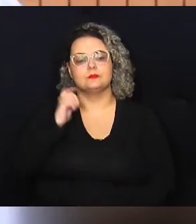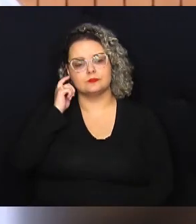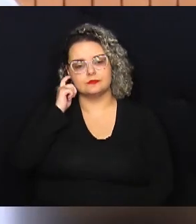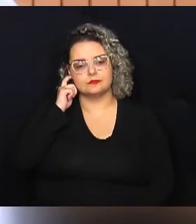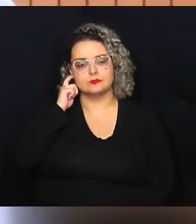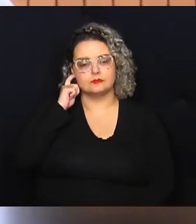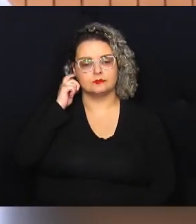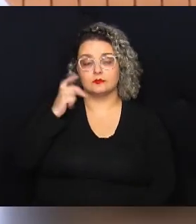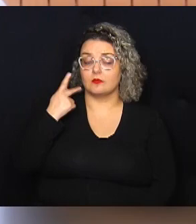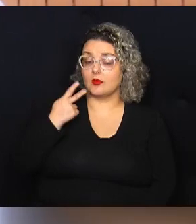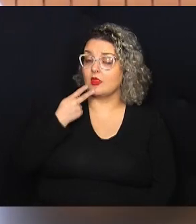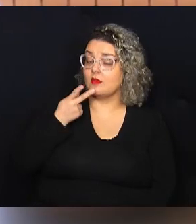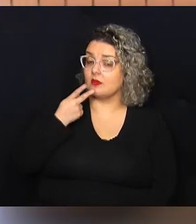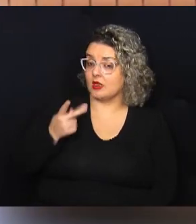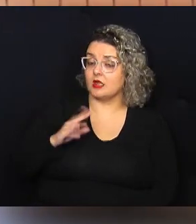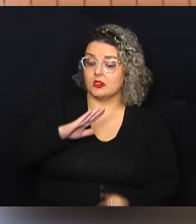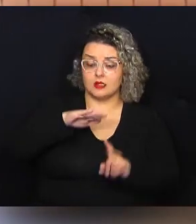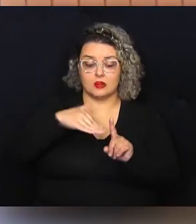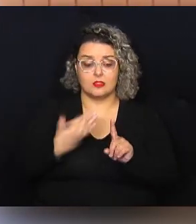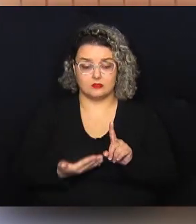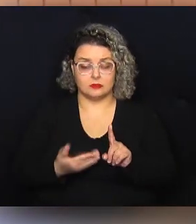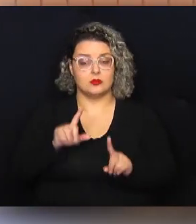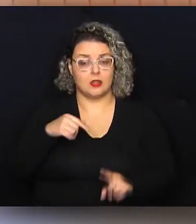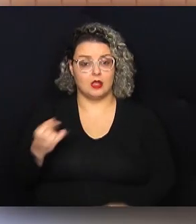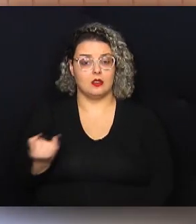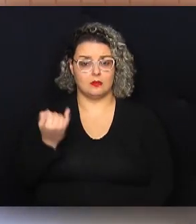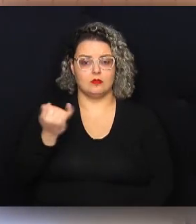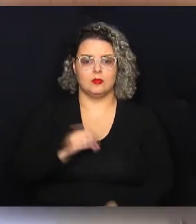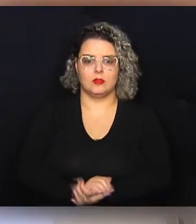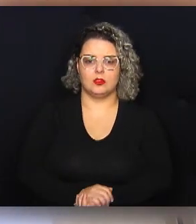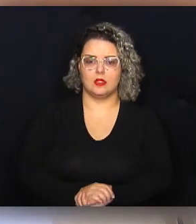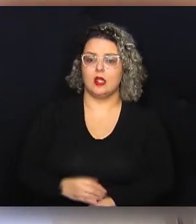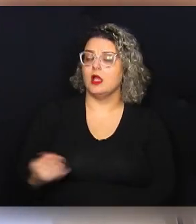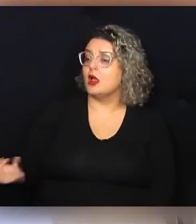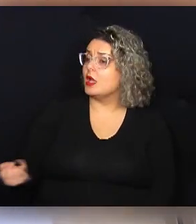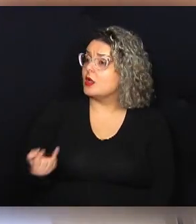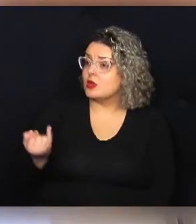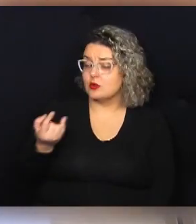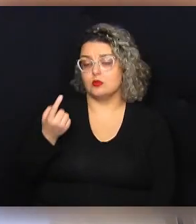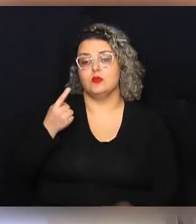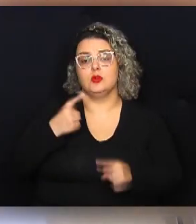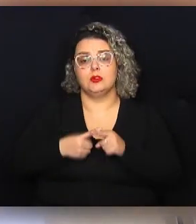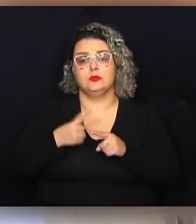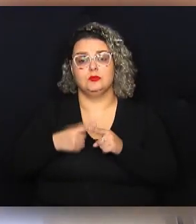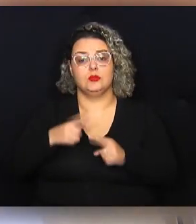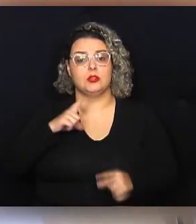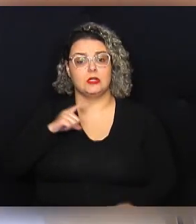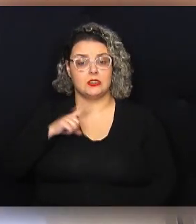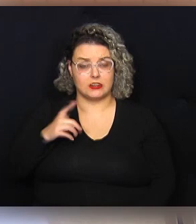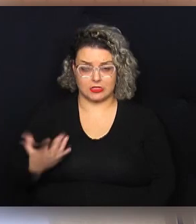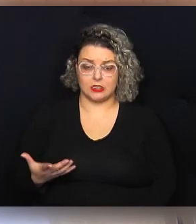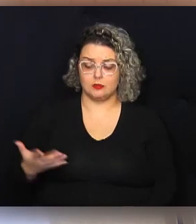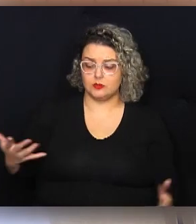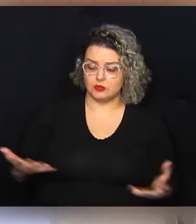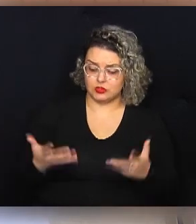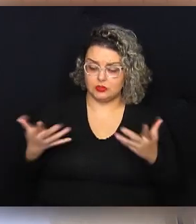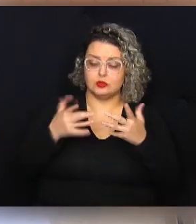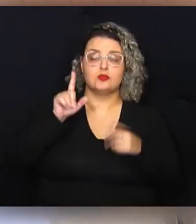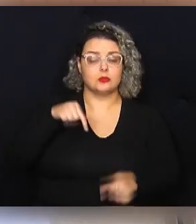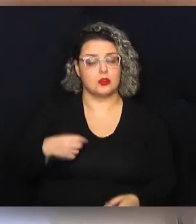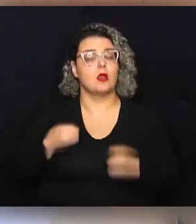o parlamentar destaca que as honrarias são importantes é muito importante porque nós temos que